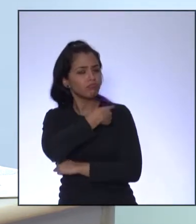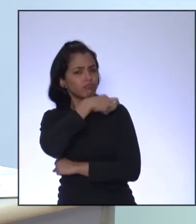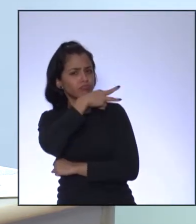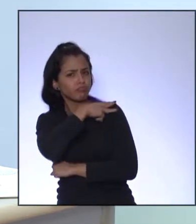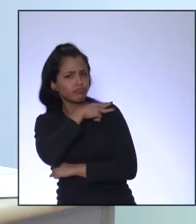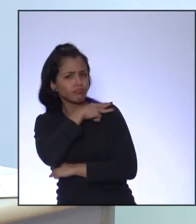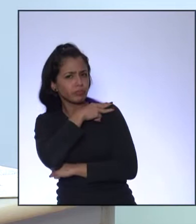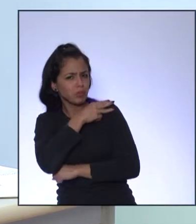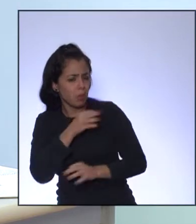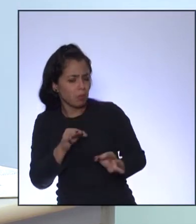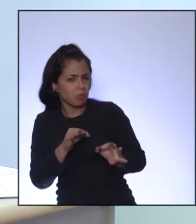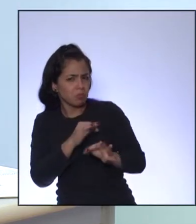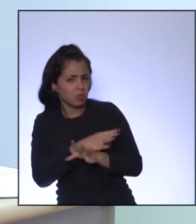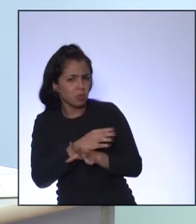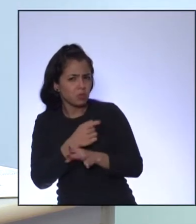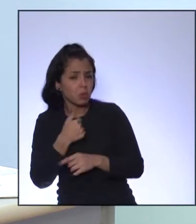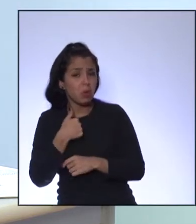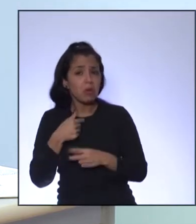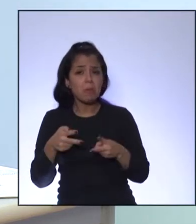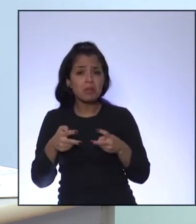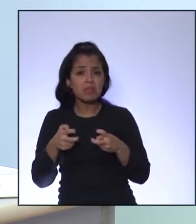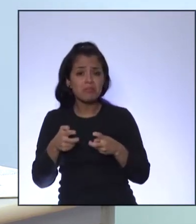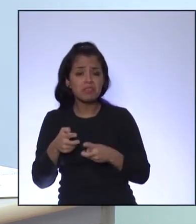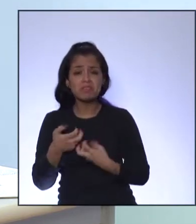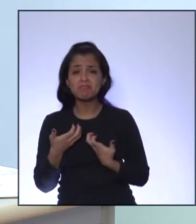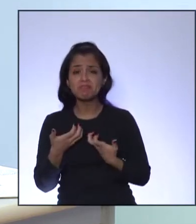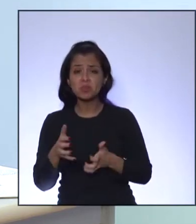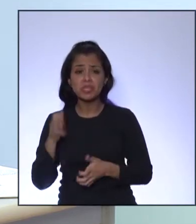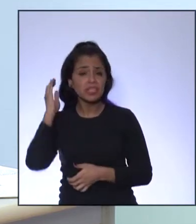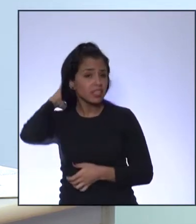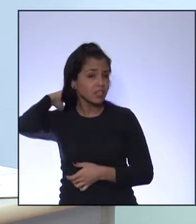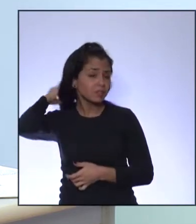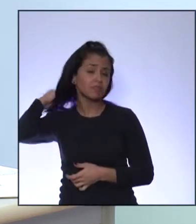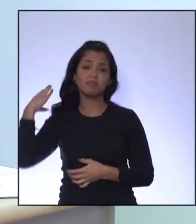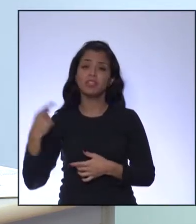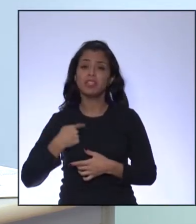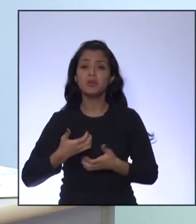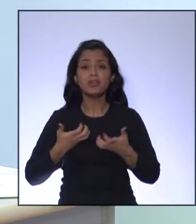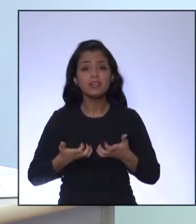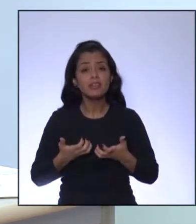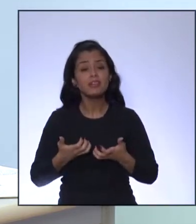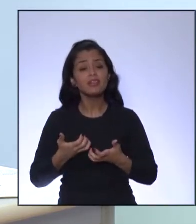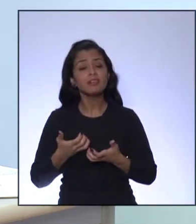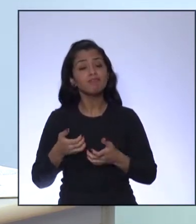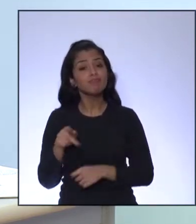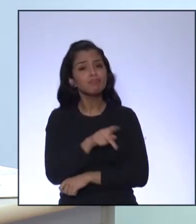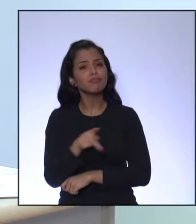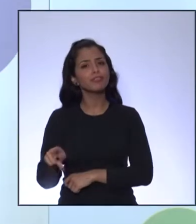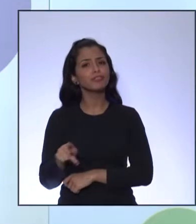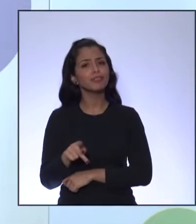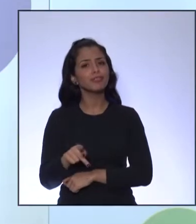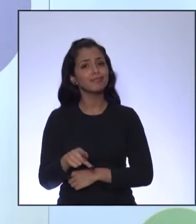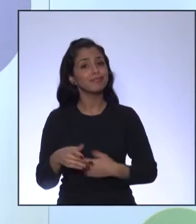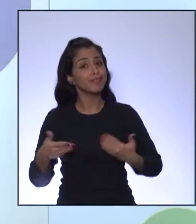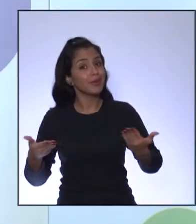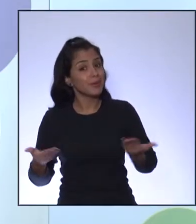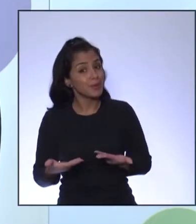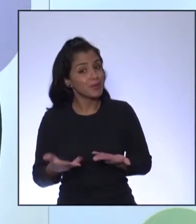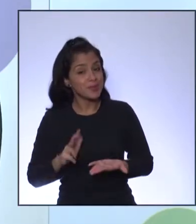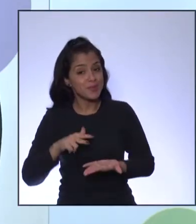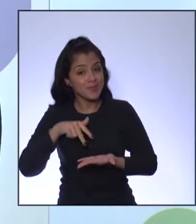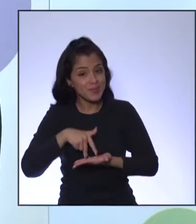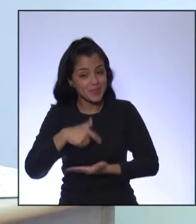eu descobri que eu não queria isso, que eu queria ser professora. E aí eu fui fazer história. E por isso eu estou aqui agora.